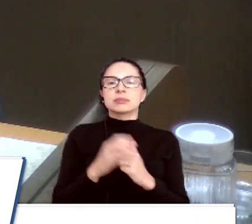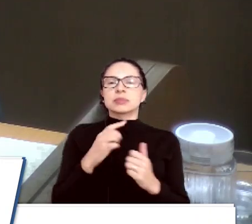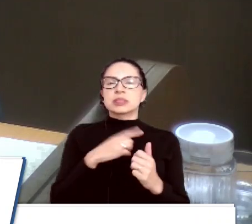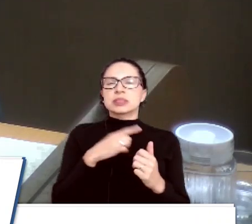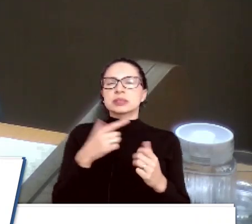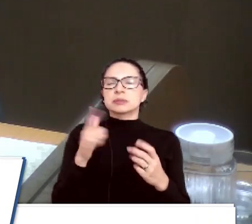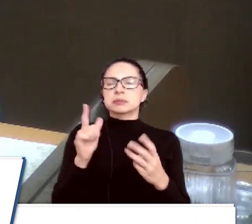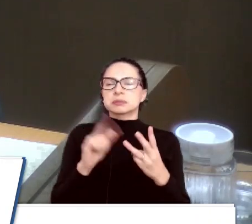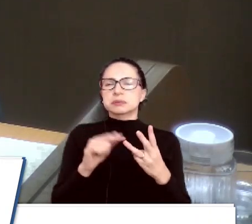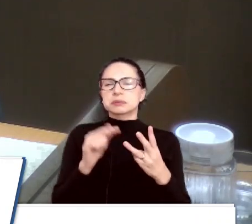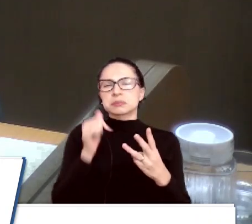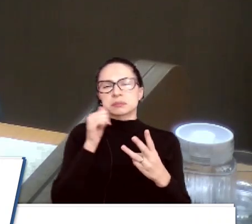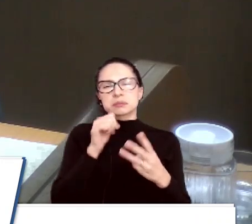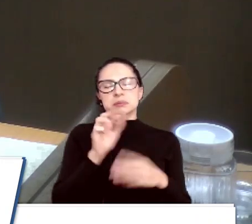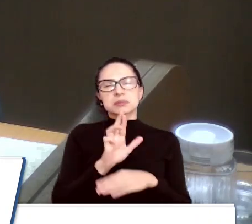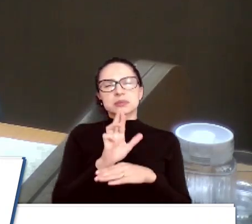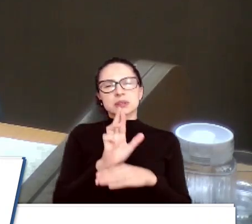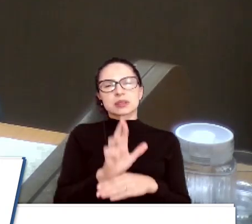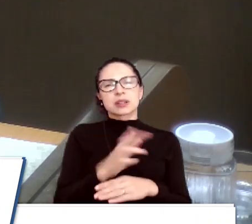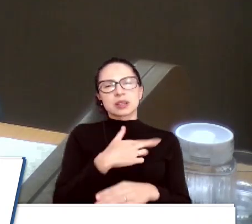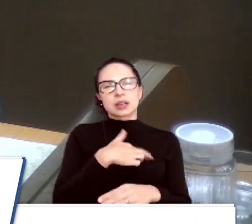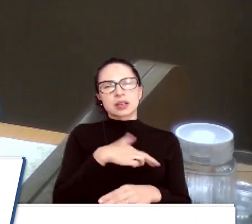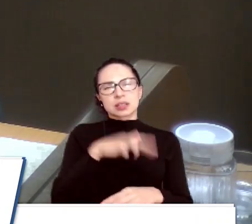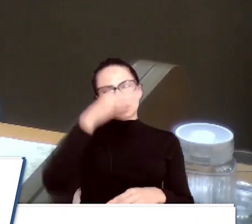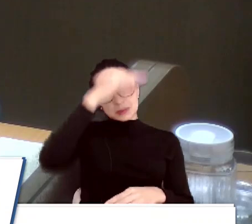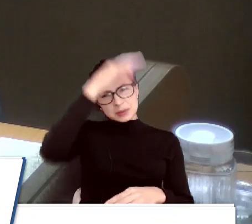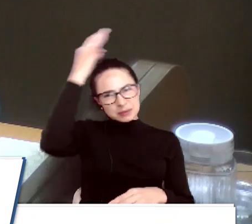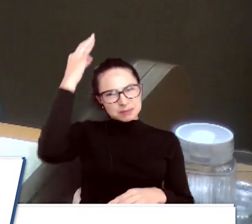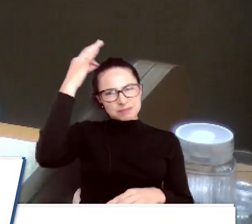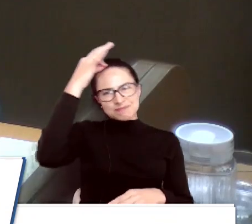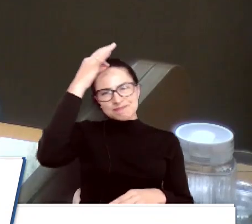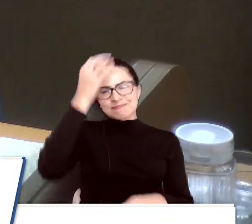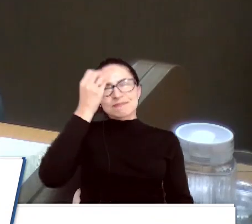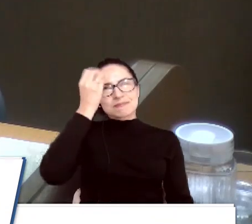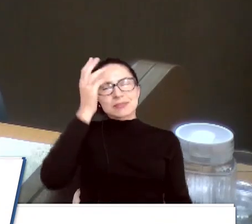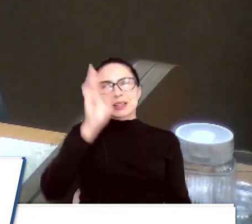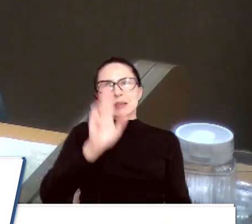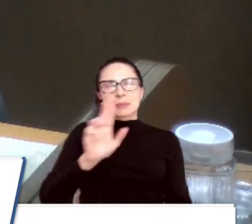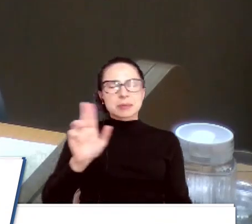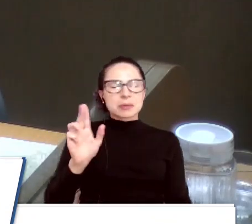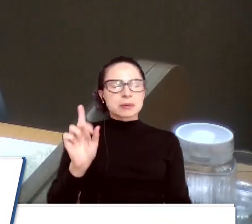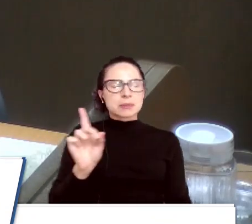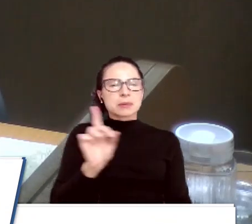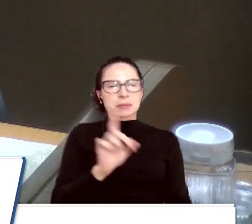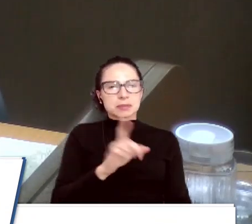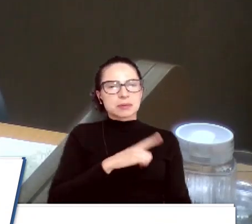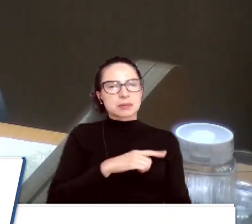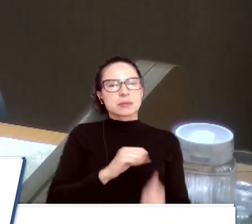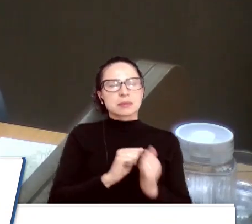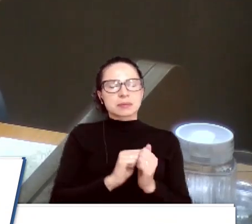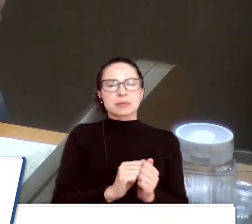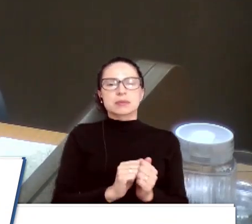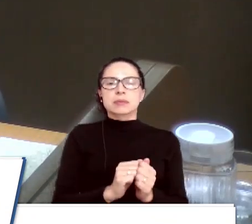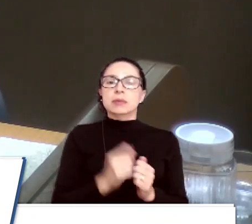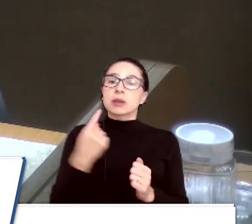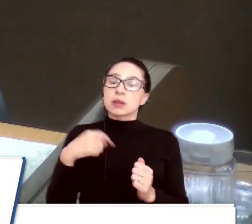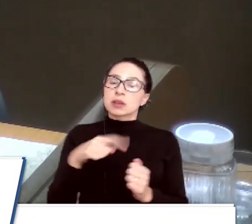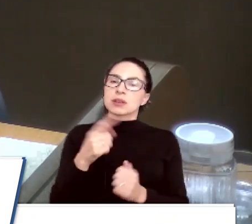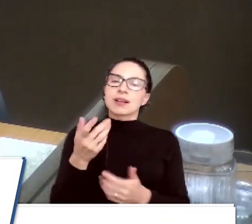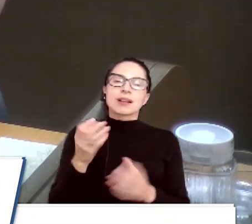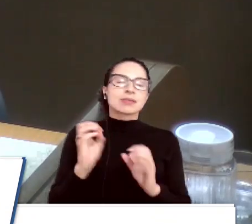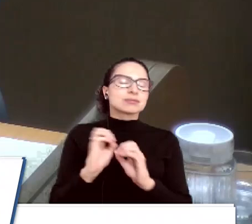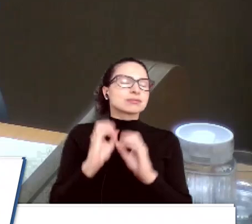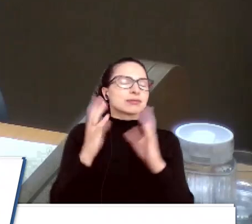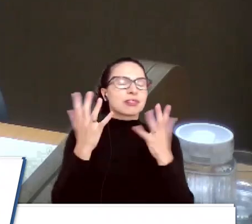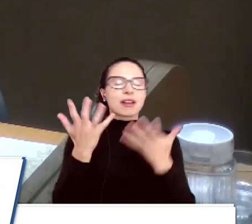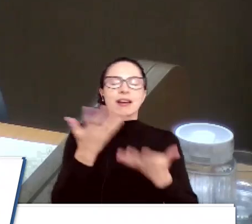uma pessoa representando a religião espírita, infelizmente eu não lembro o nome dele agora. E a gente naquela festa,